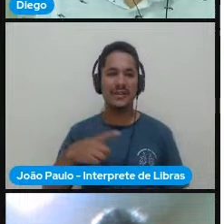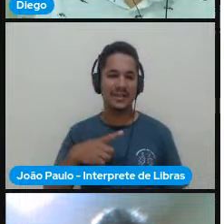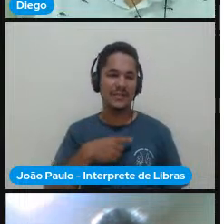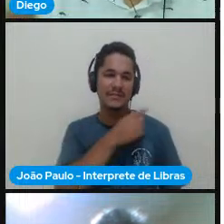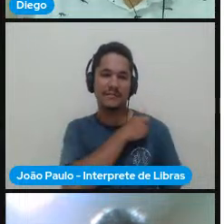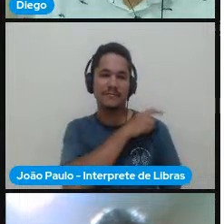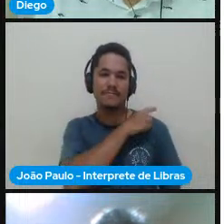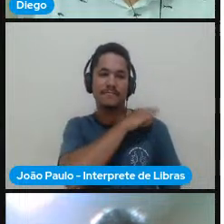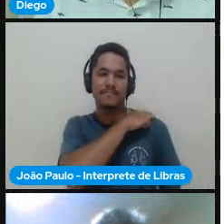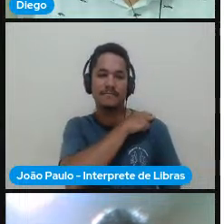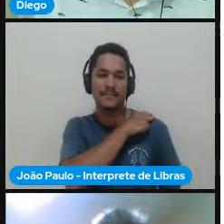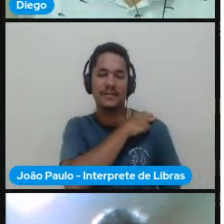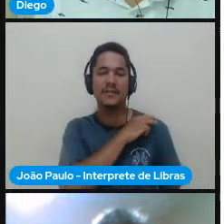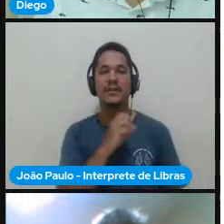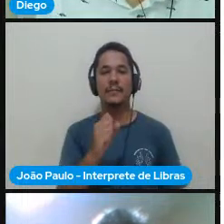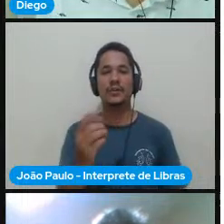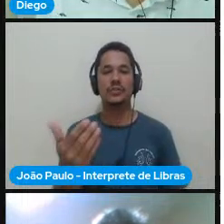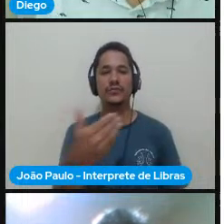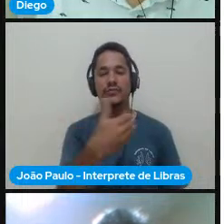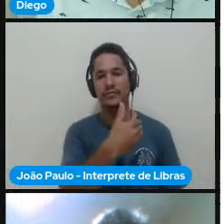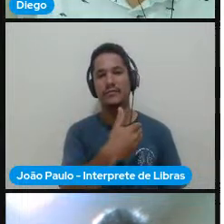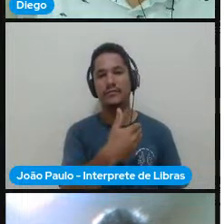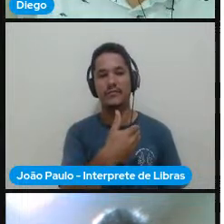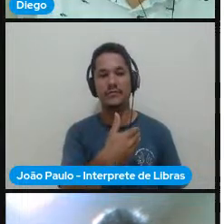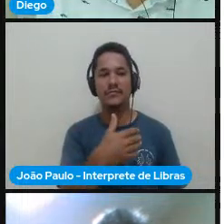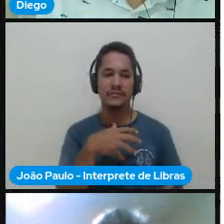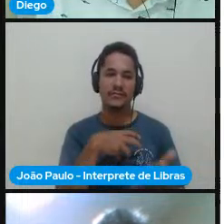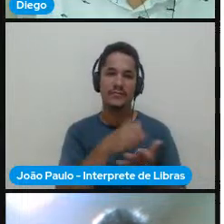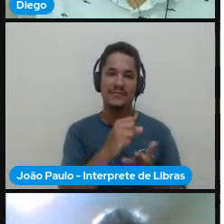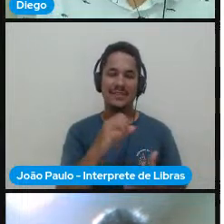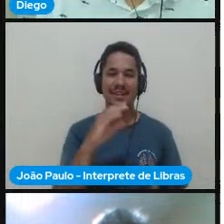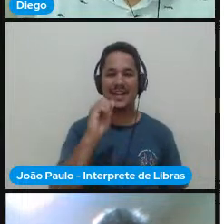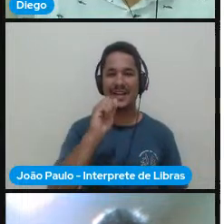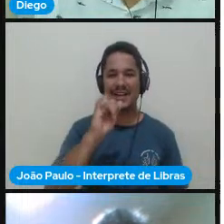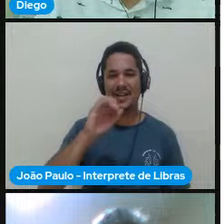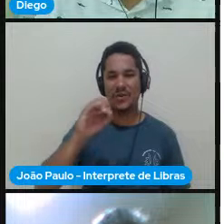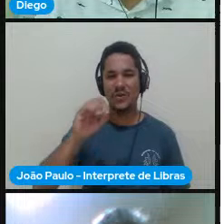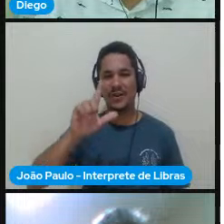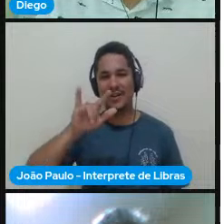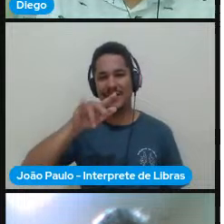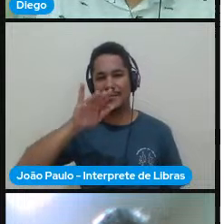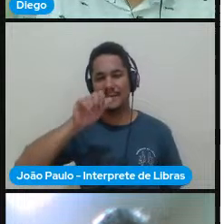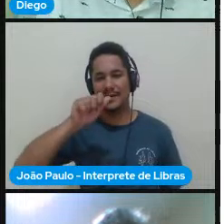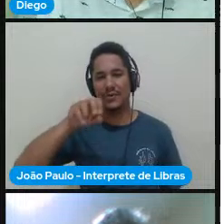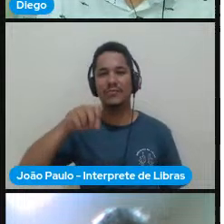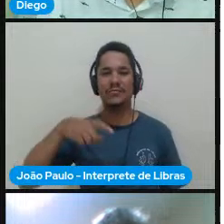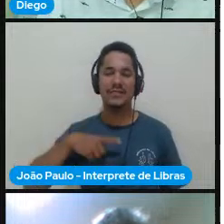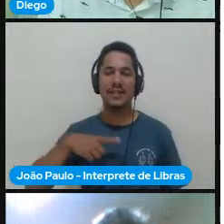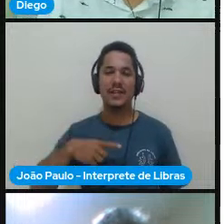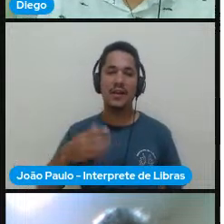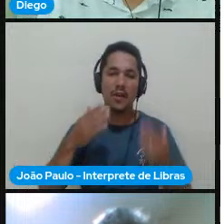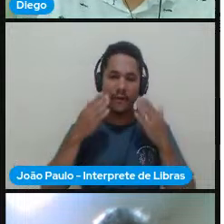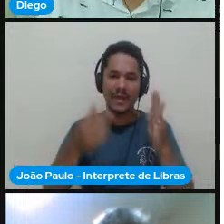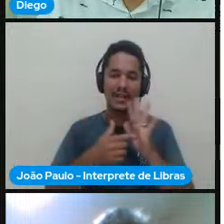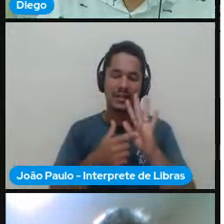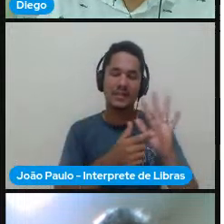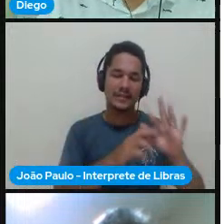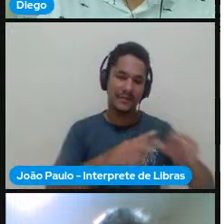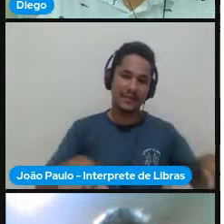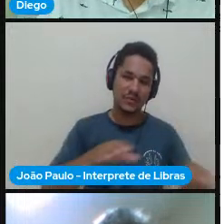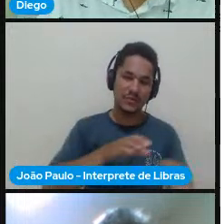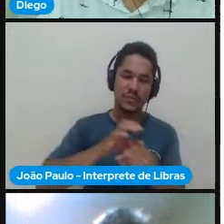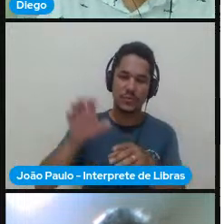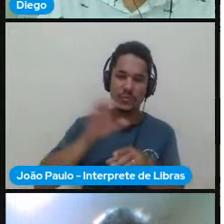também podem vir se matricular na Caio Líbano e lá vocês receberão também as ofertas dos nossos parceiros, principalmente de cursos